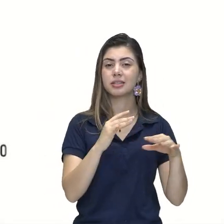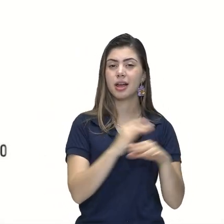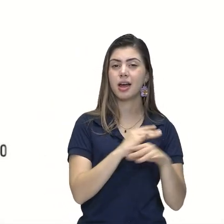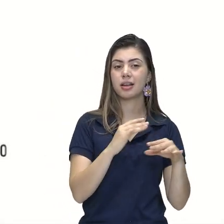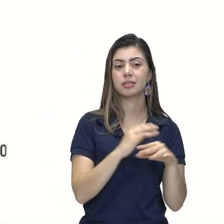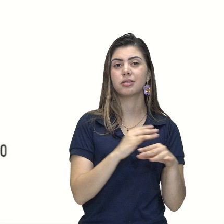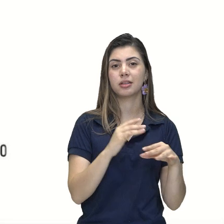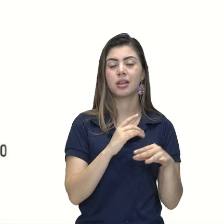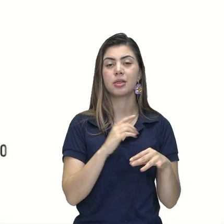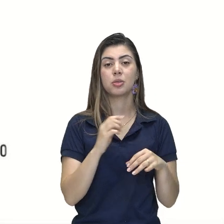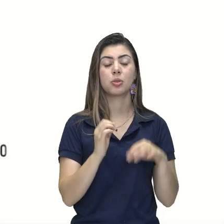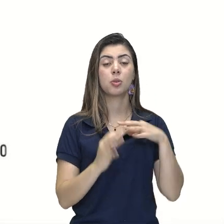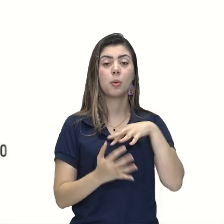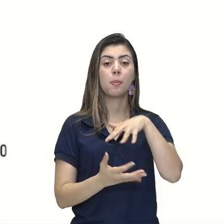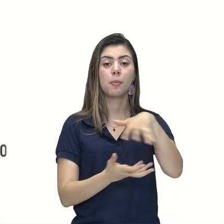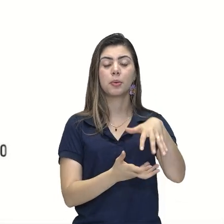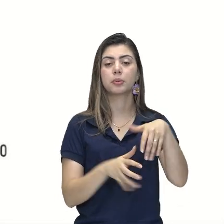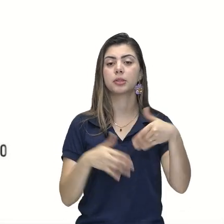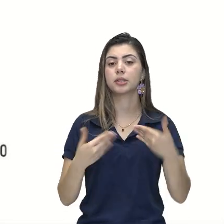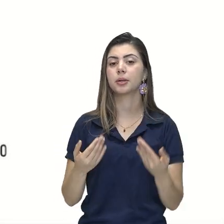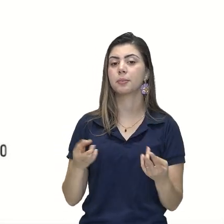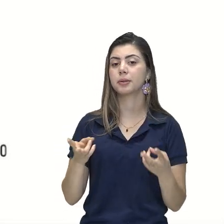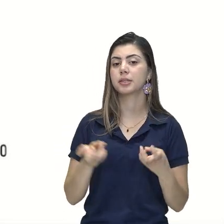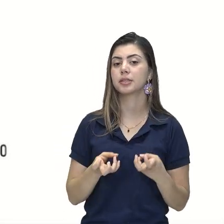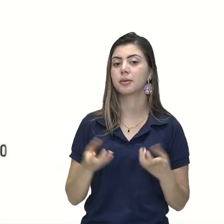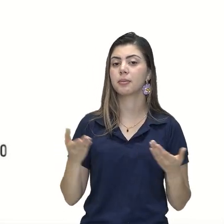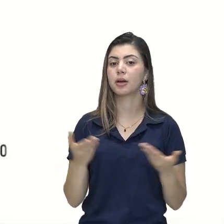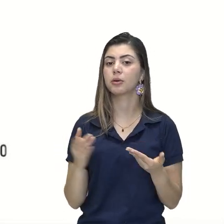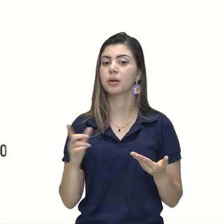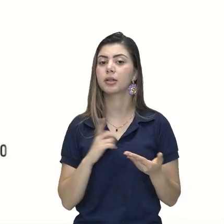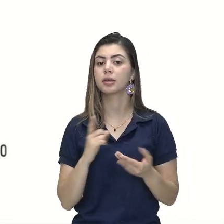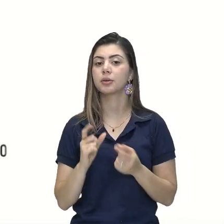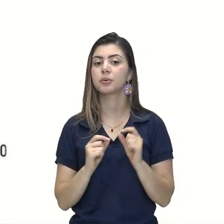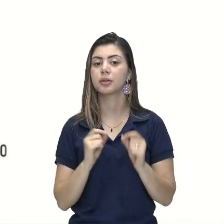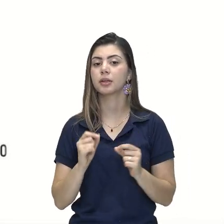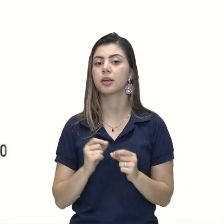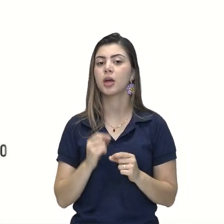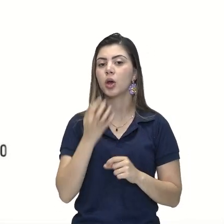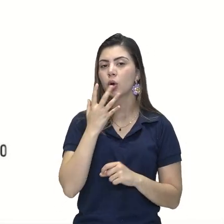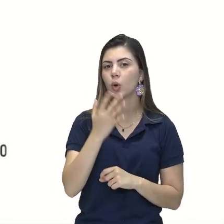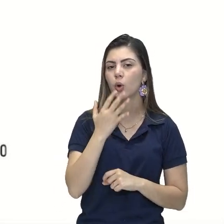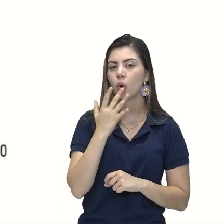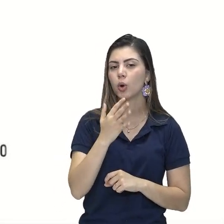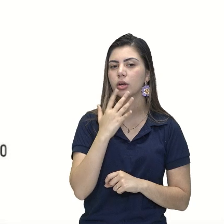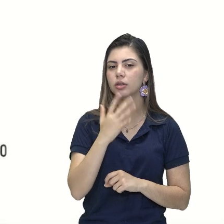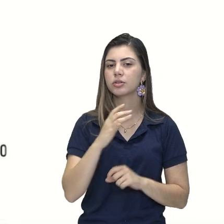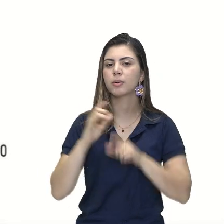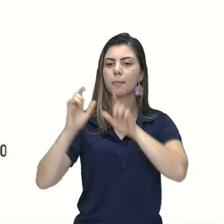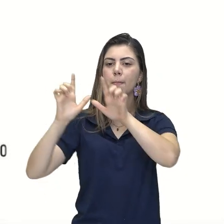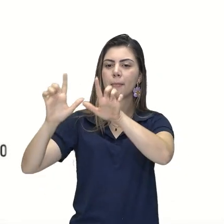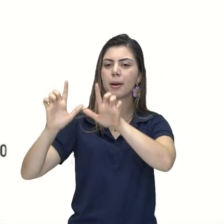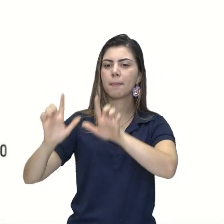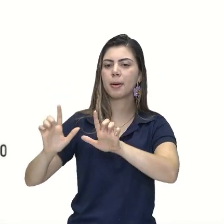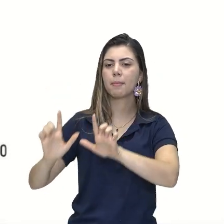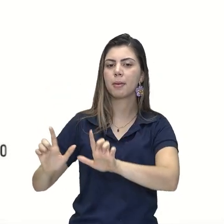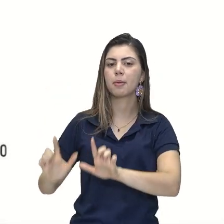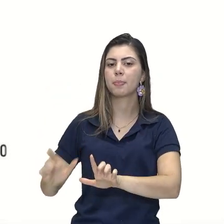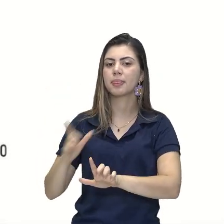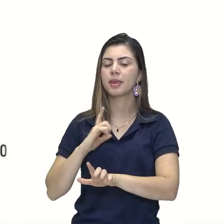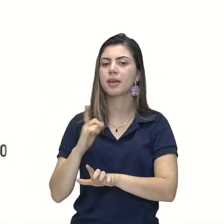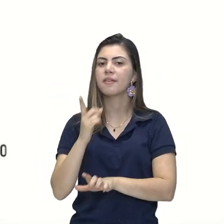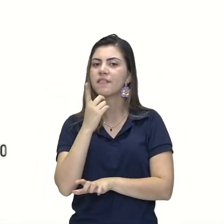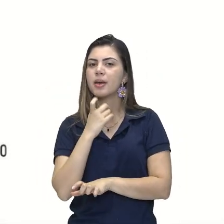Observem que nesse mapa nós temos uma escala de cores. onde nós temos do vermelho